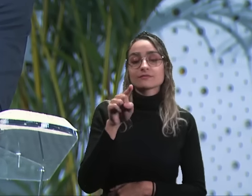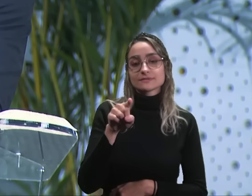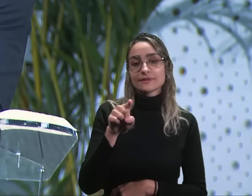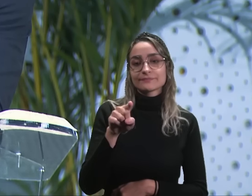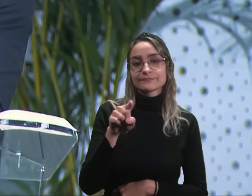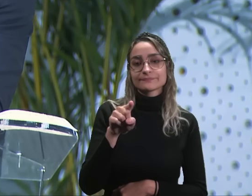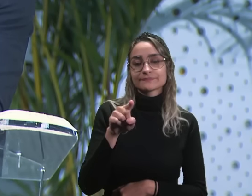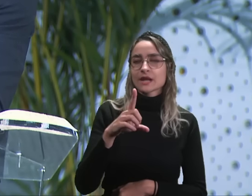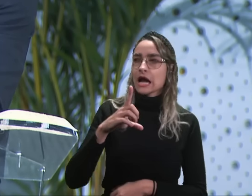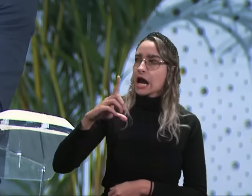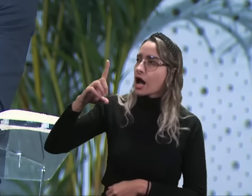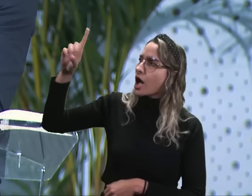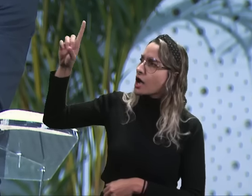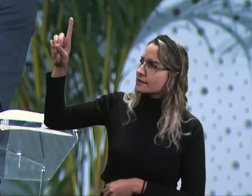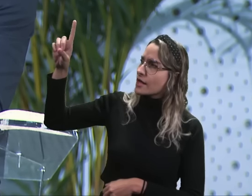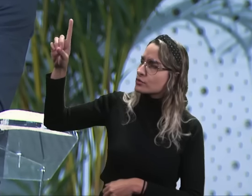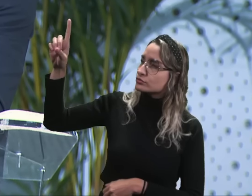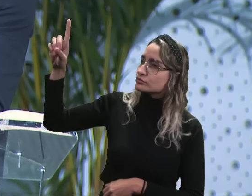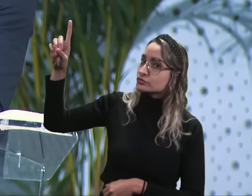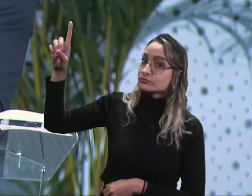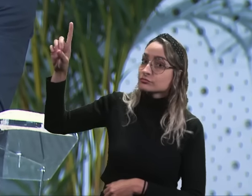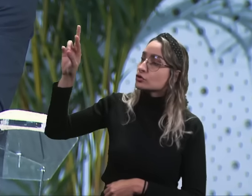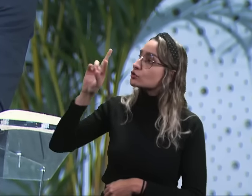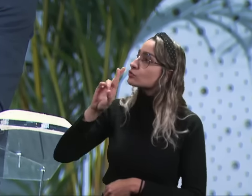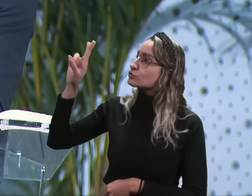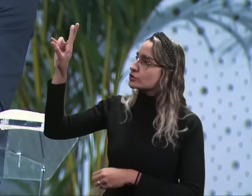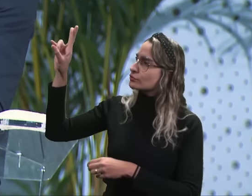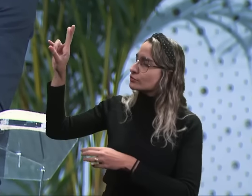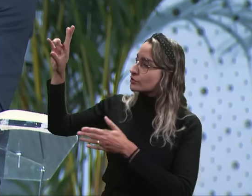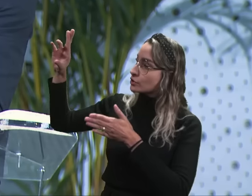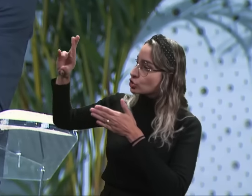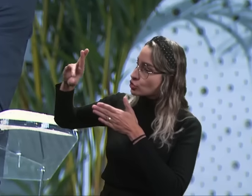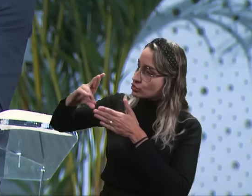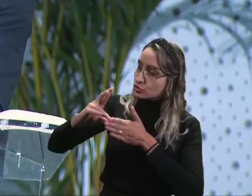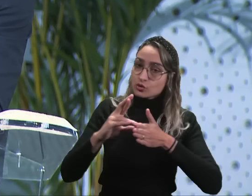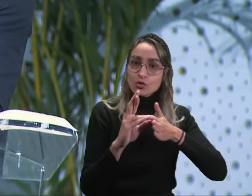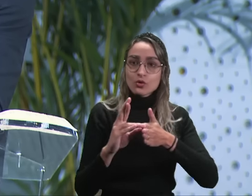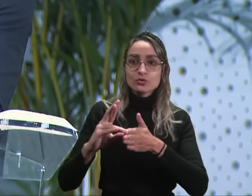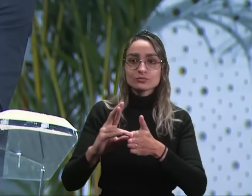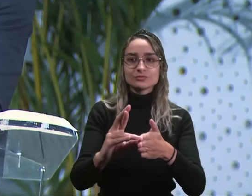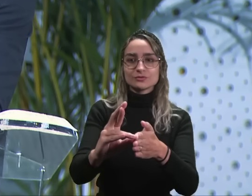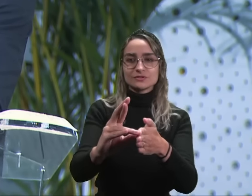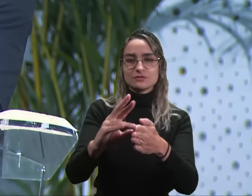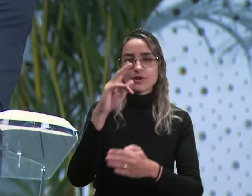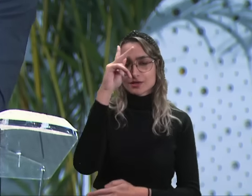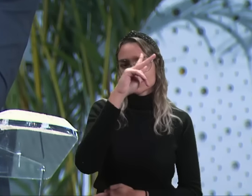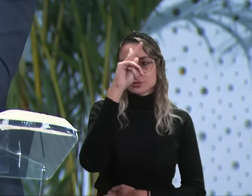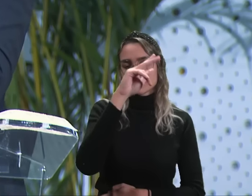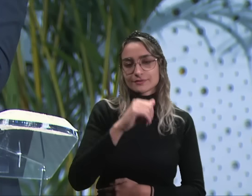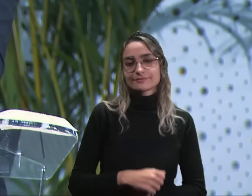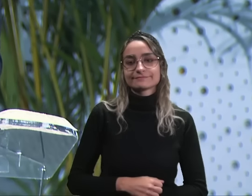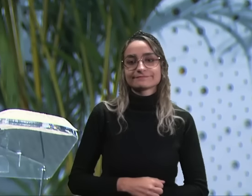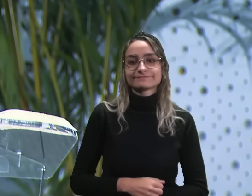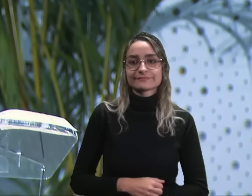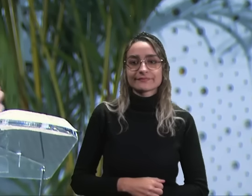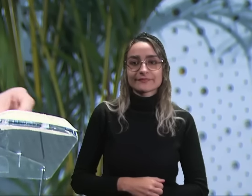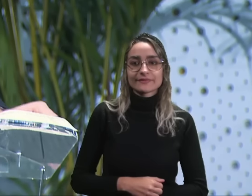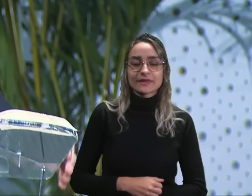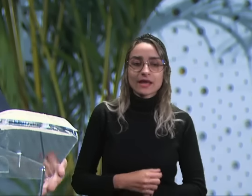igreja O que é essa história toda Eu tô contando aqui só um só um nada